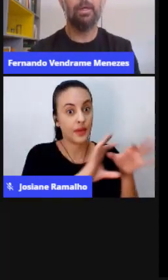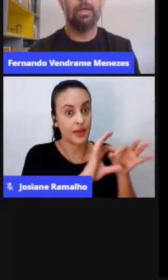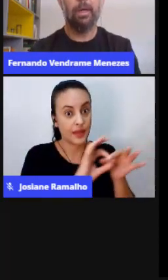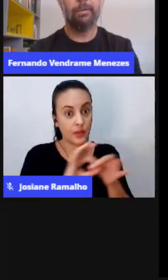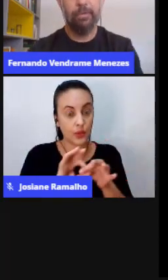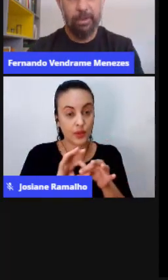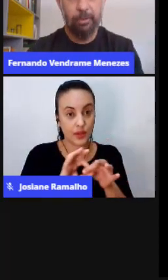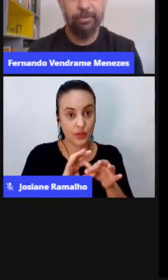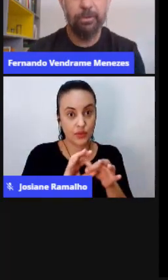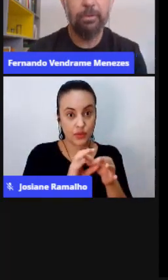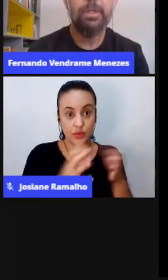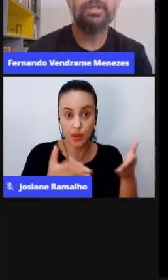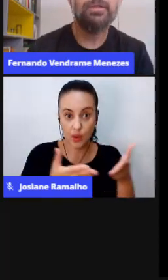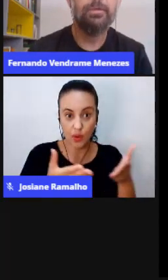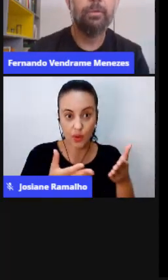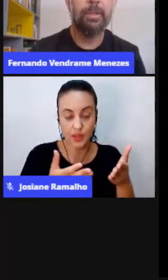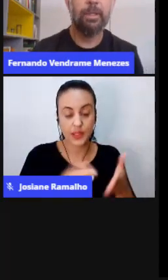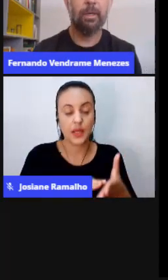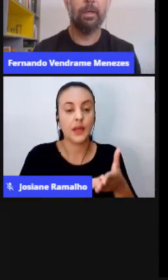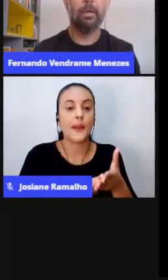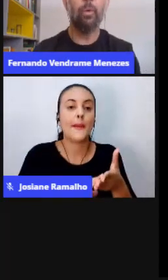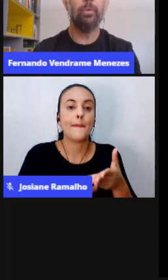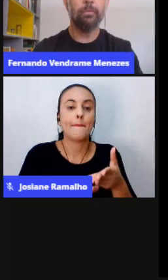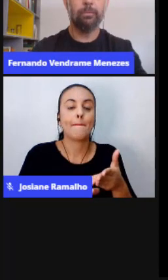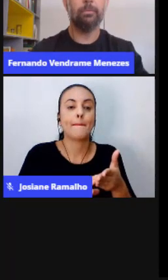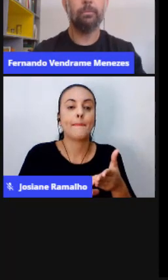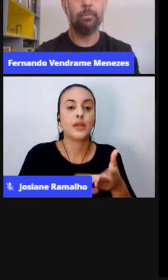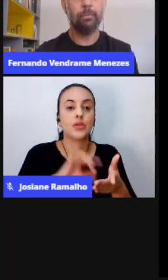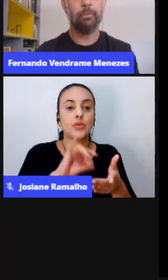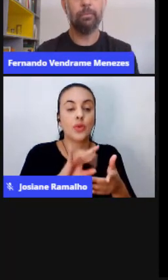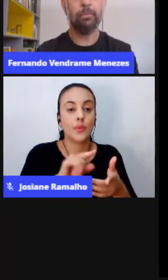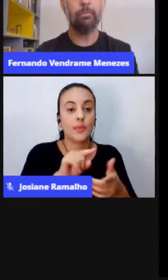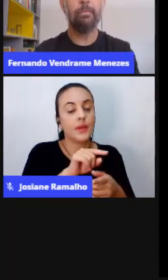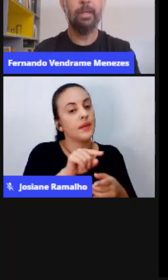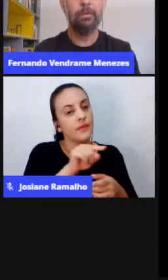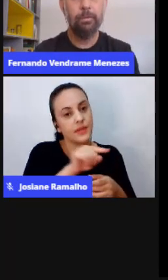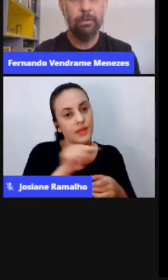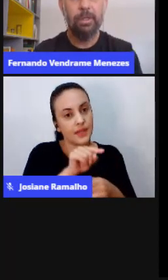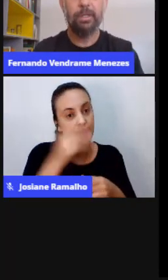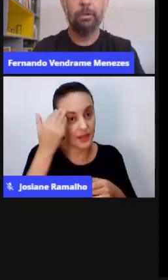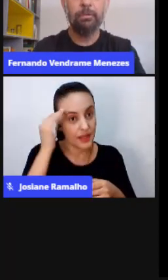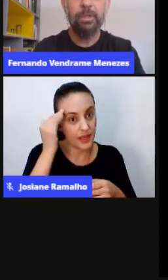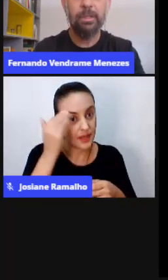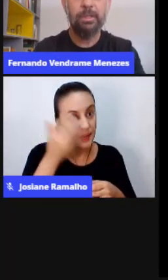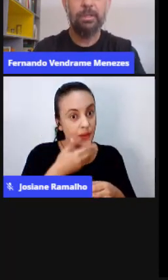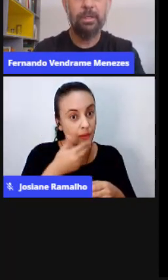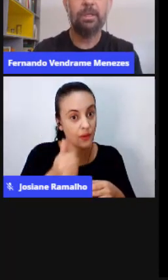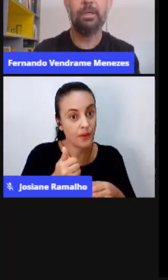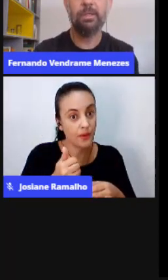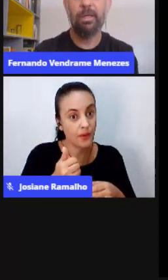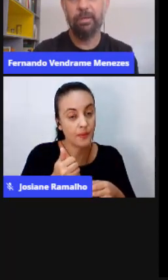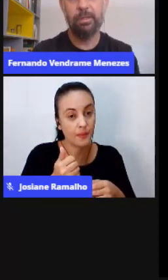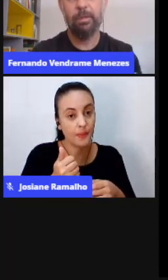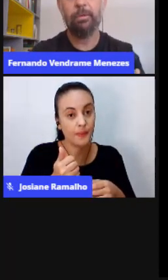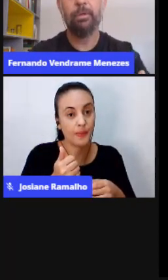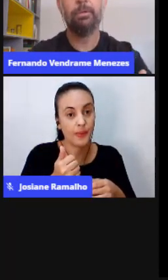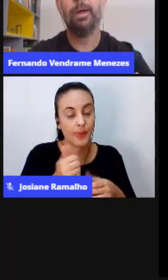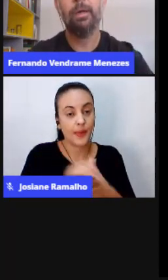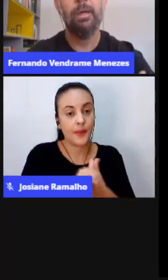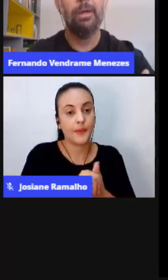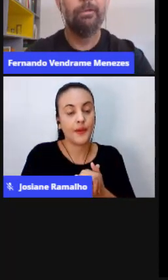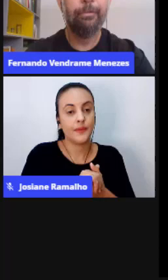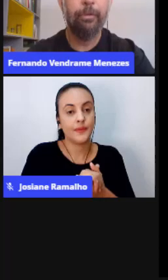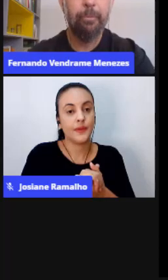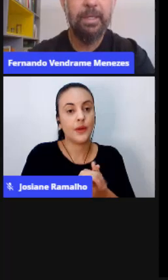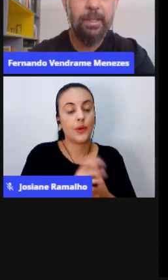melhor a vocês, professores, sobre o momento e as circunstâncias em que esse referencial